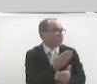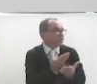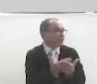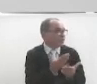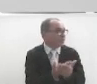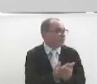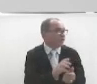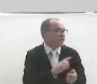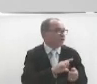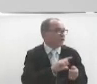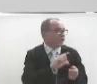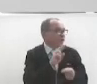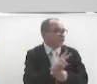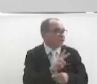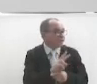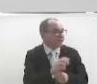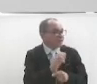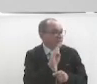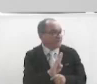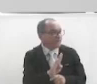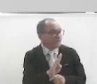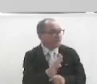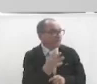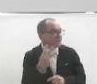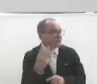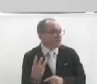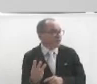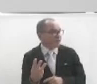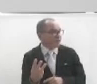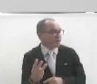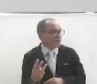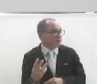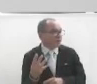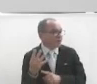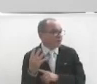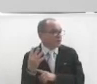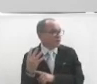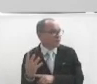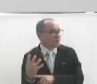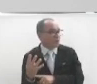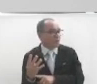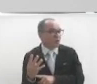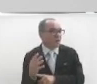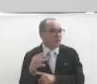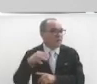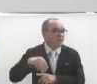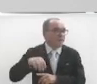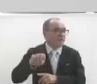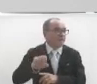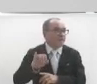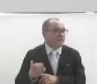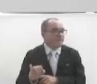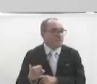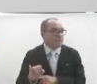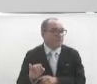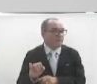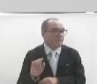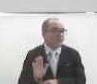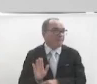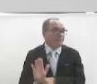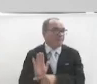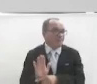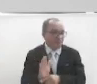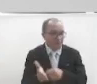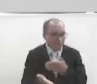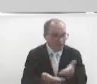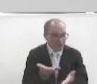B de desenvolvimento Educacional e três quadro permanente de atividades-meio como por exemplo assistente de apoio à